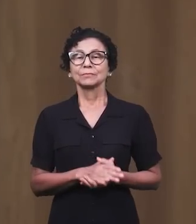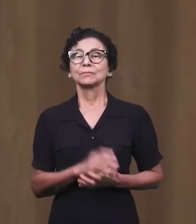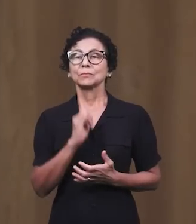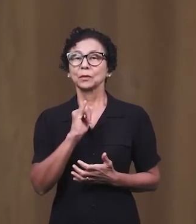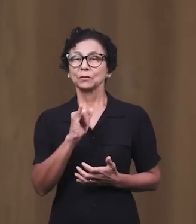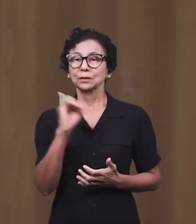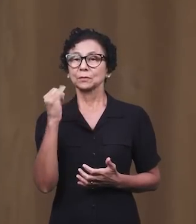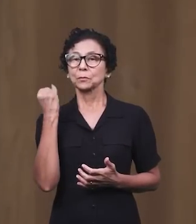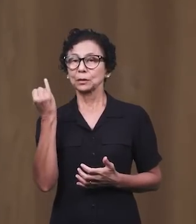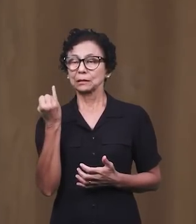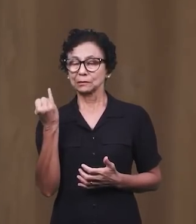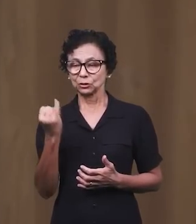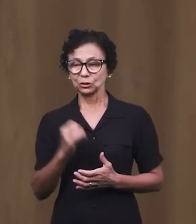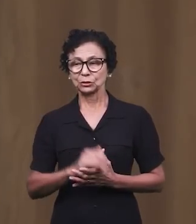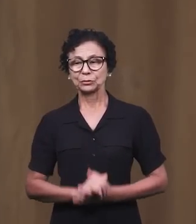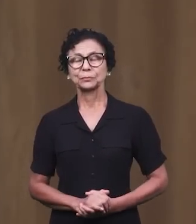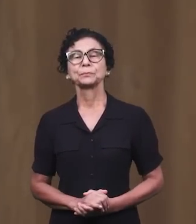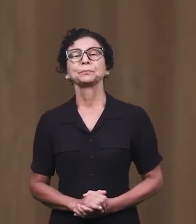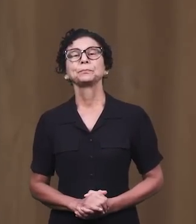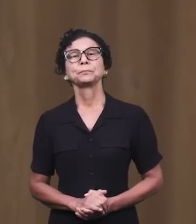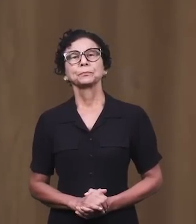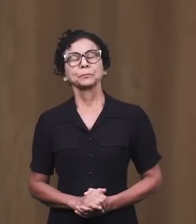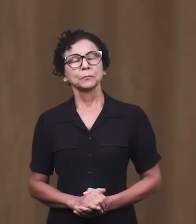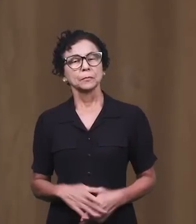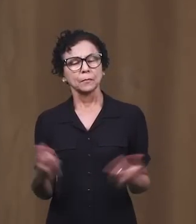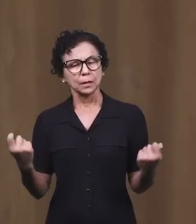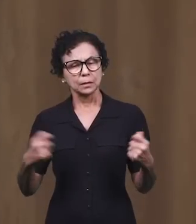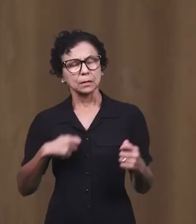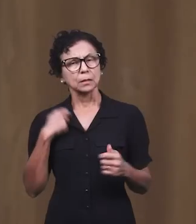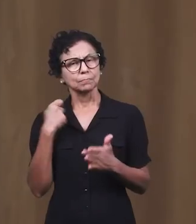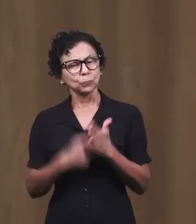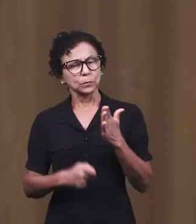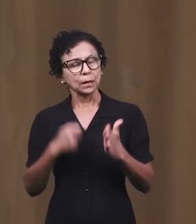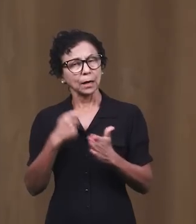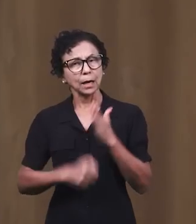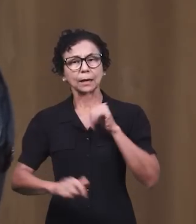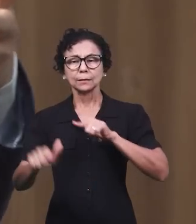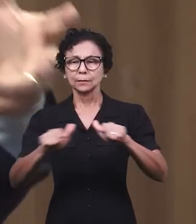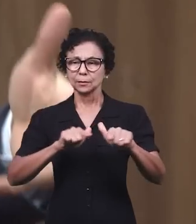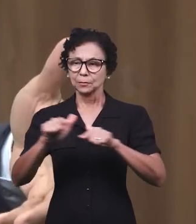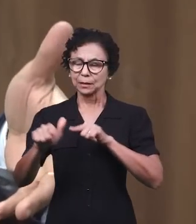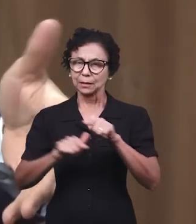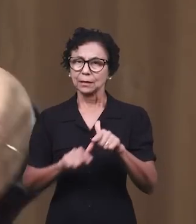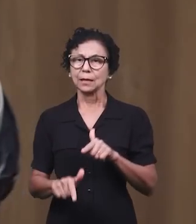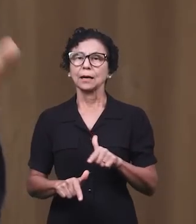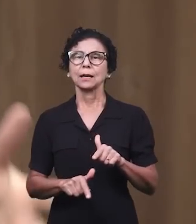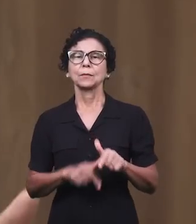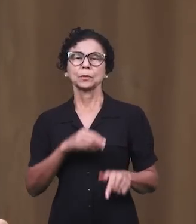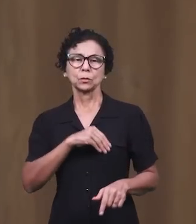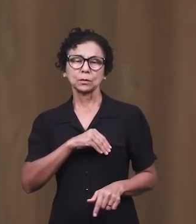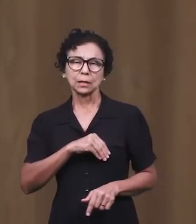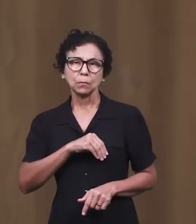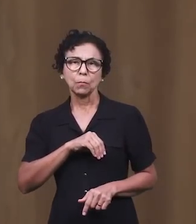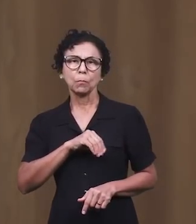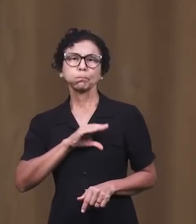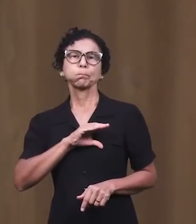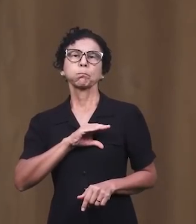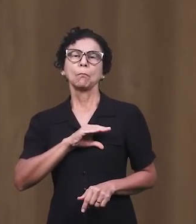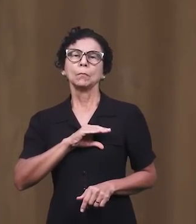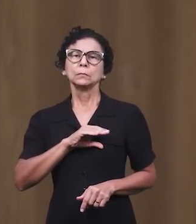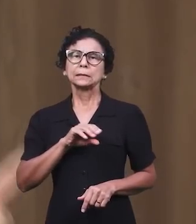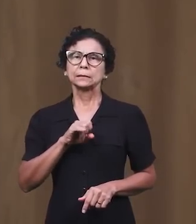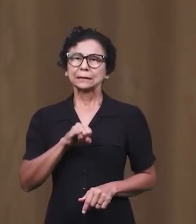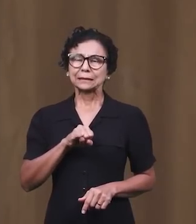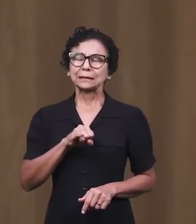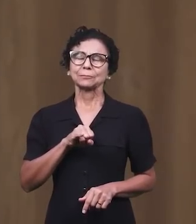bíblico para nós. Devemos lutar para ter uma vida melhor, uma condição melhor para os nossos filhos? Sem dúvida alguma,